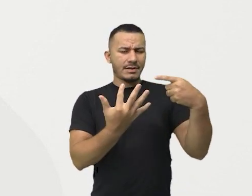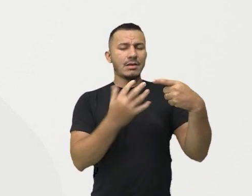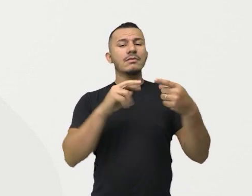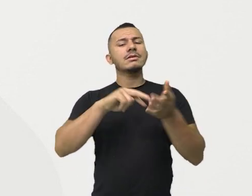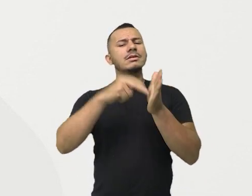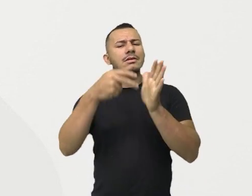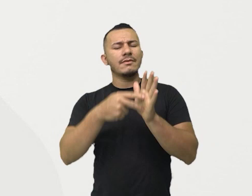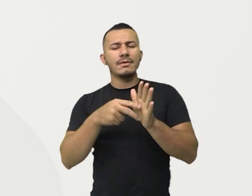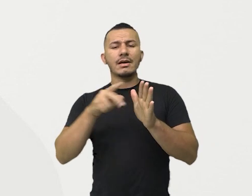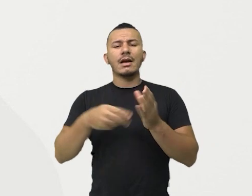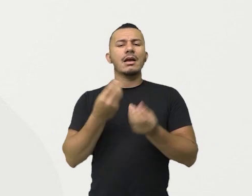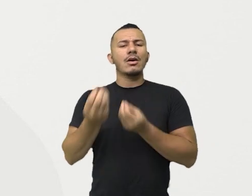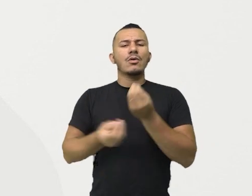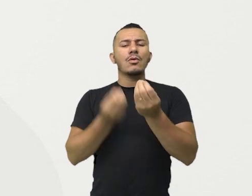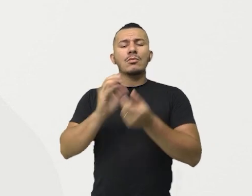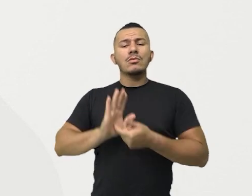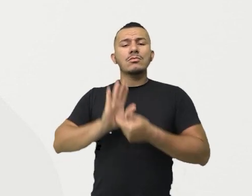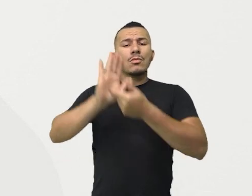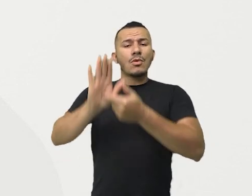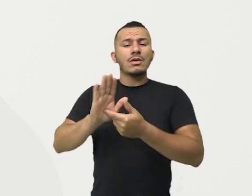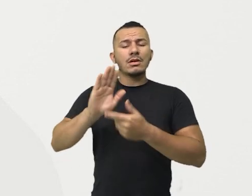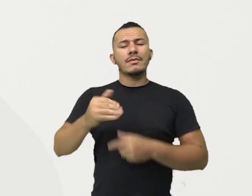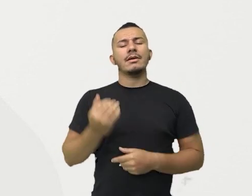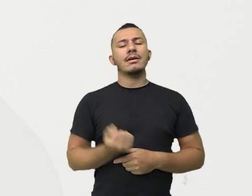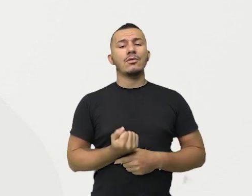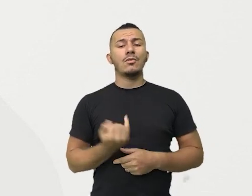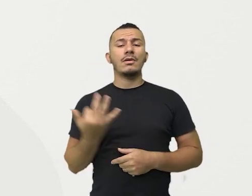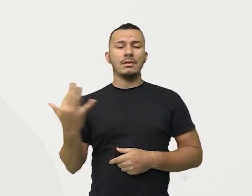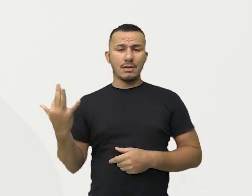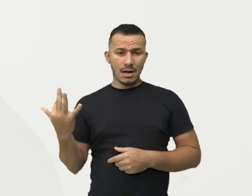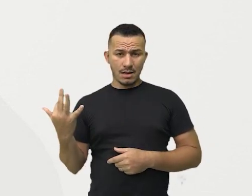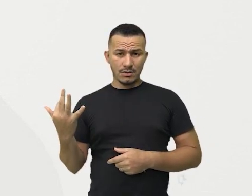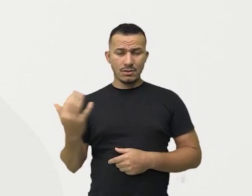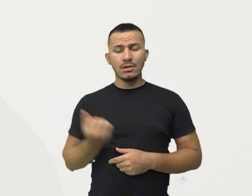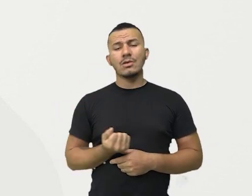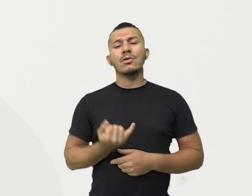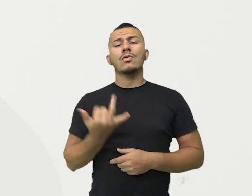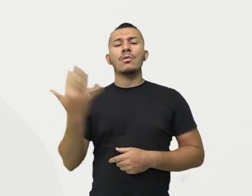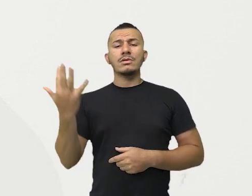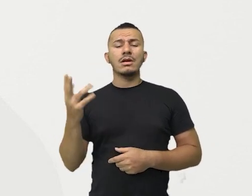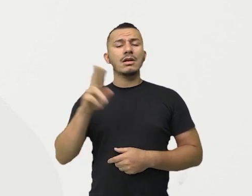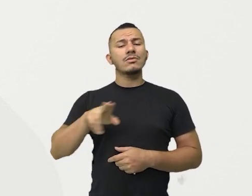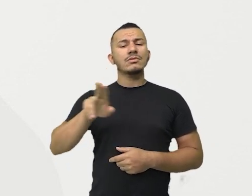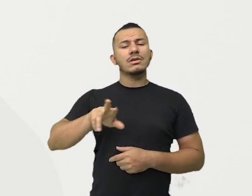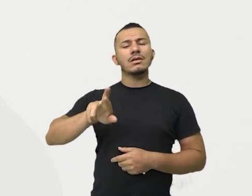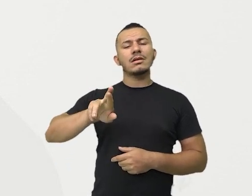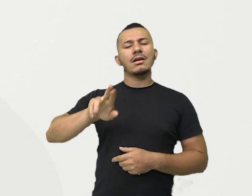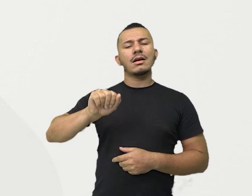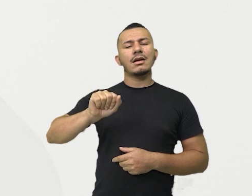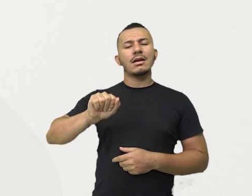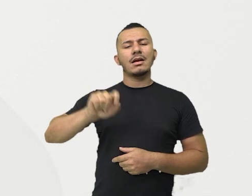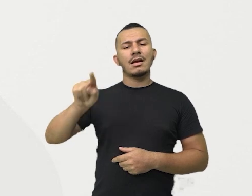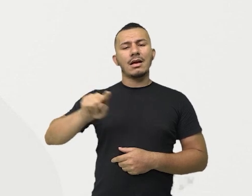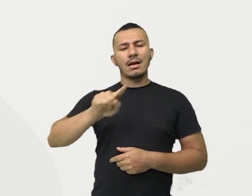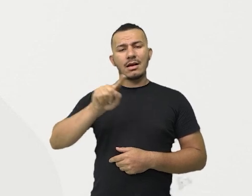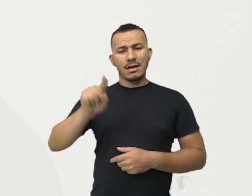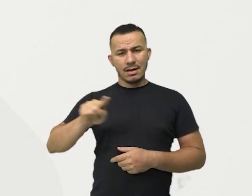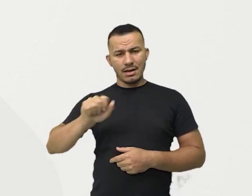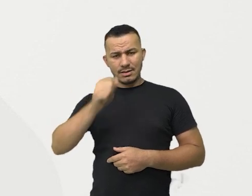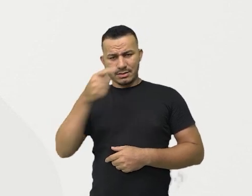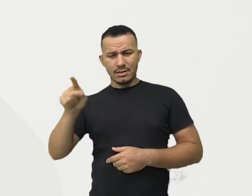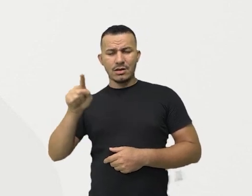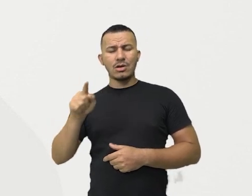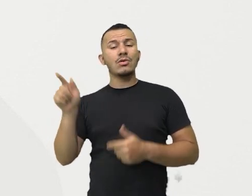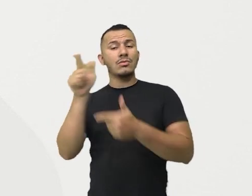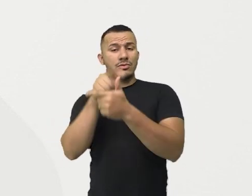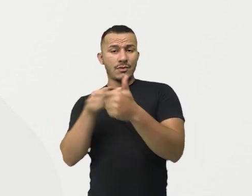como expressamos uma quantidade por meio de uma razão barra divisão, quer dizer,